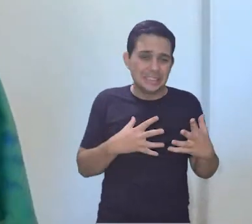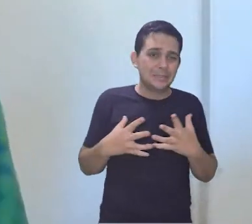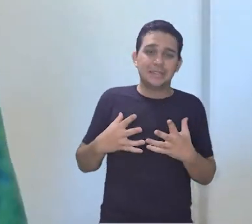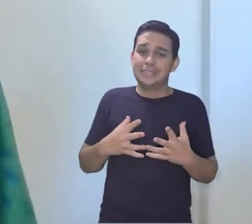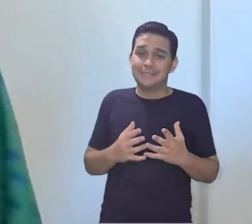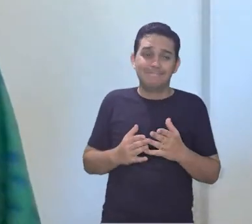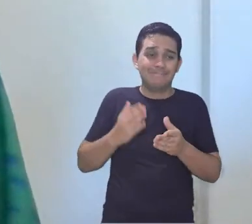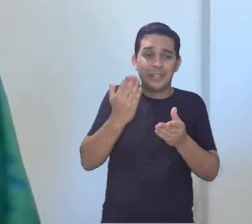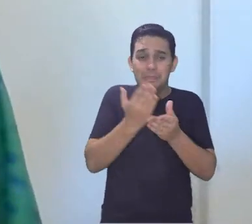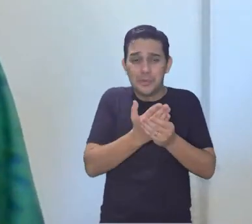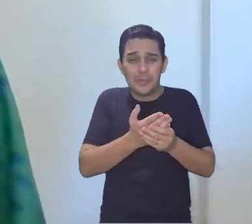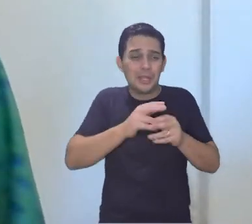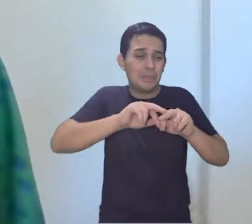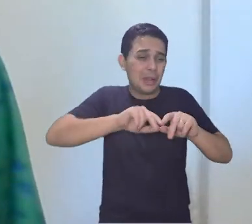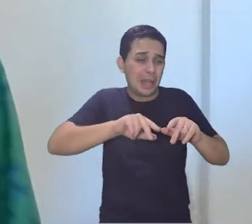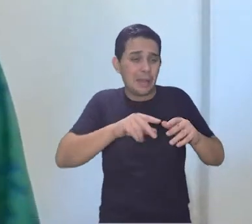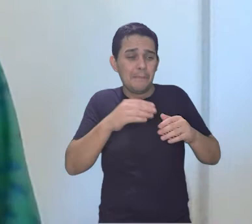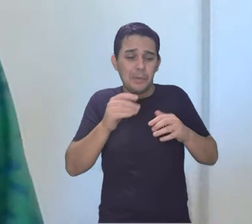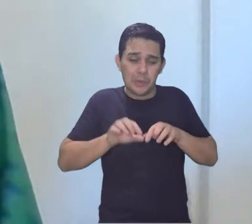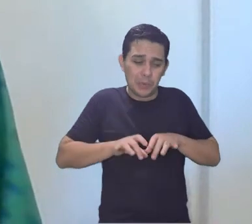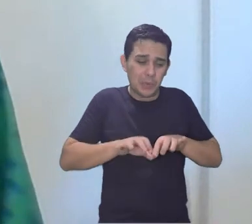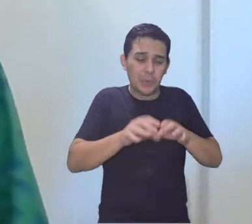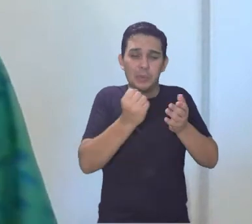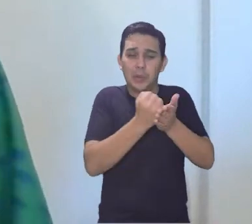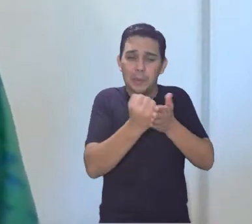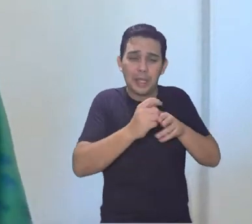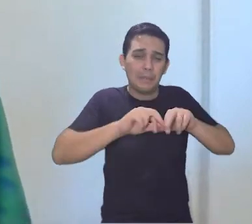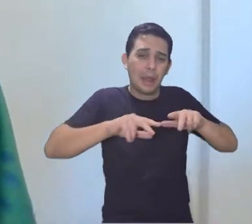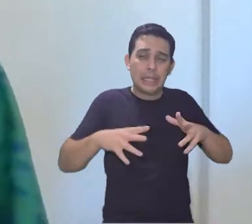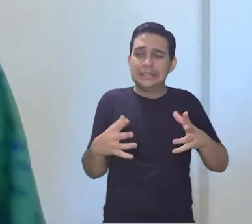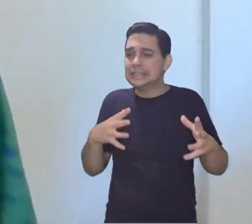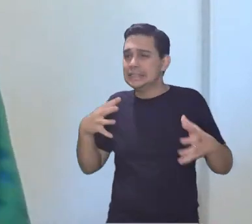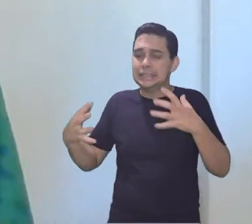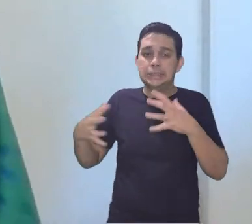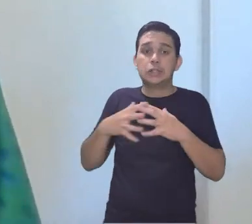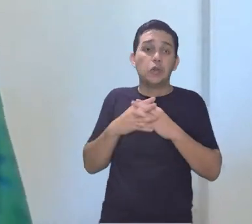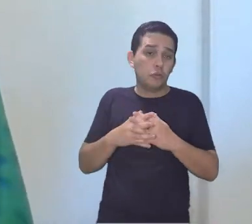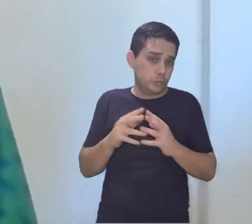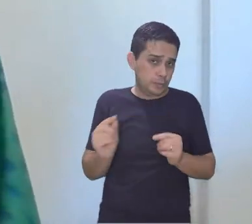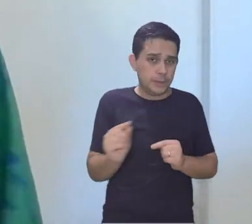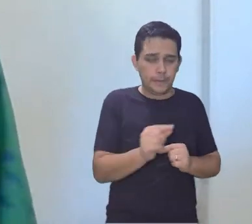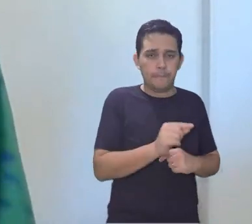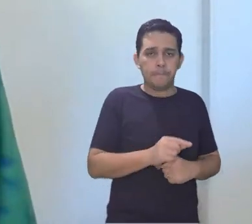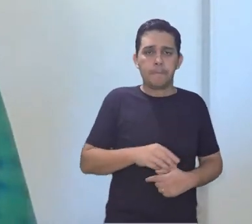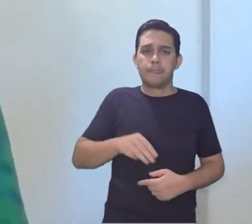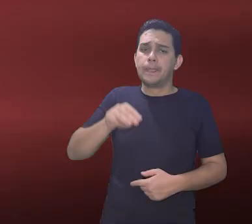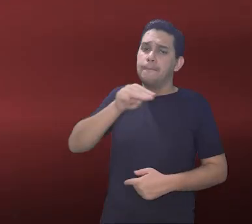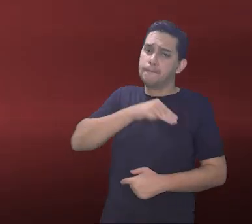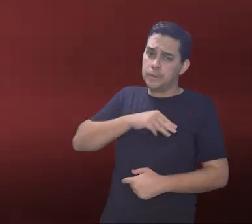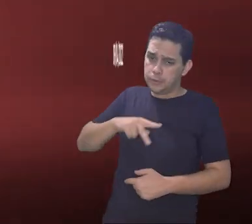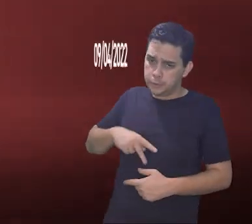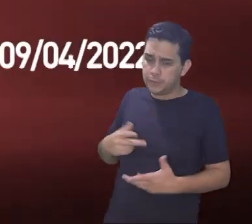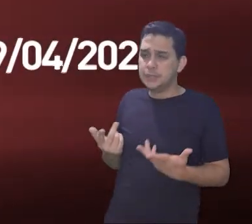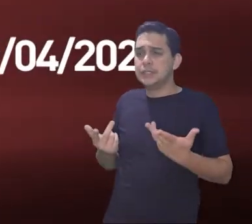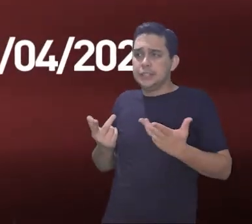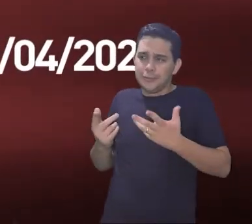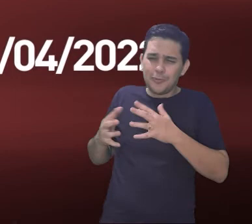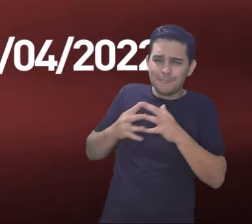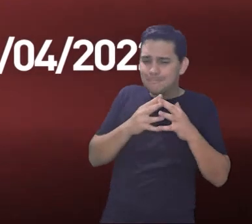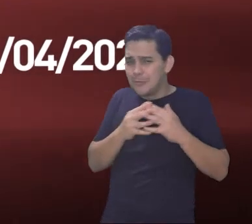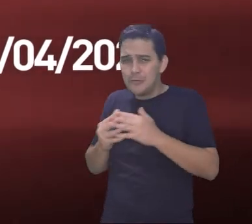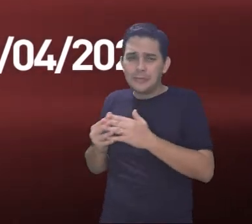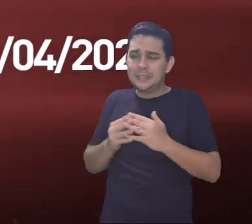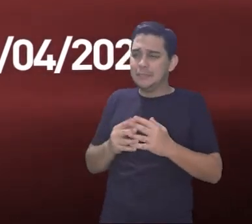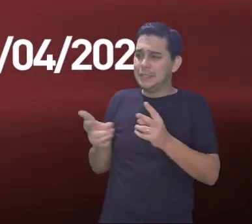envolvida. Então, desde o primeiro momento, o Ministério Público vem apontando que a coexistência de 2 sistemas, com